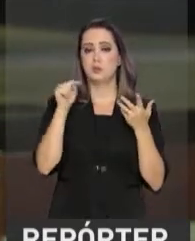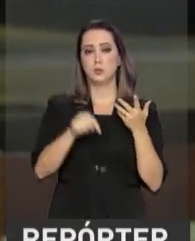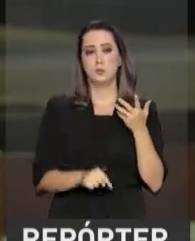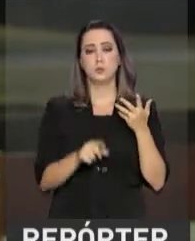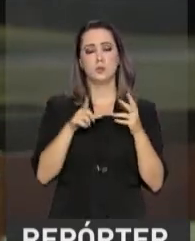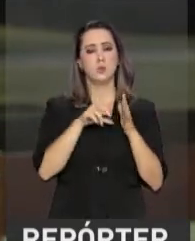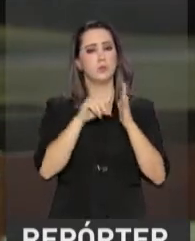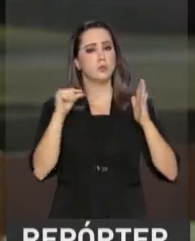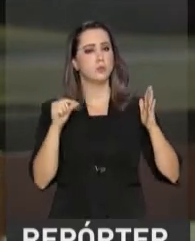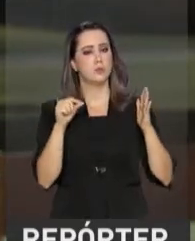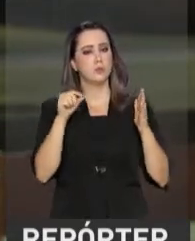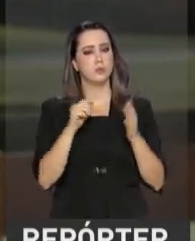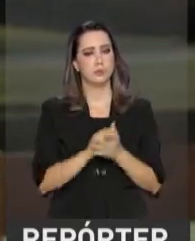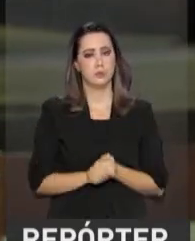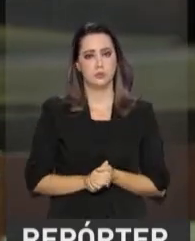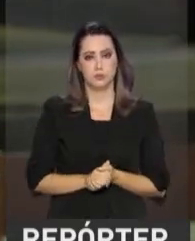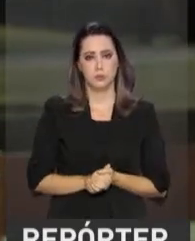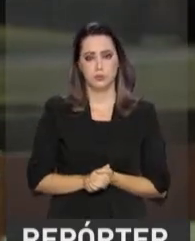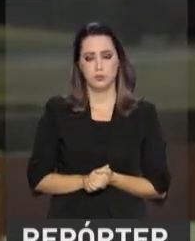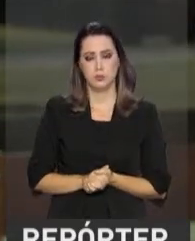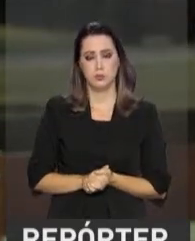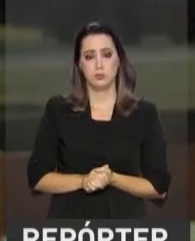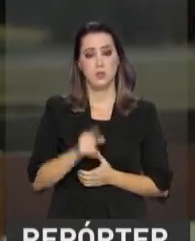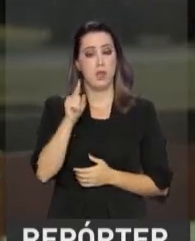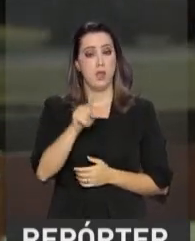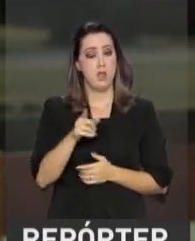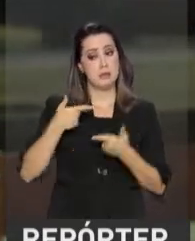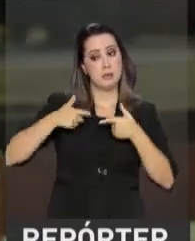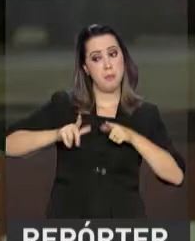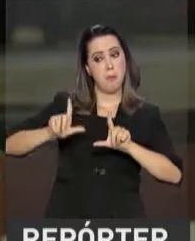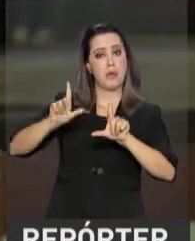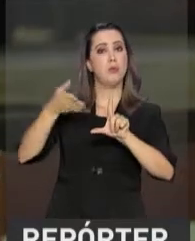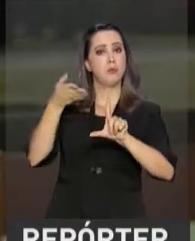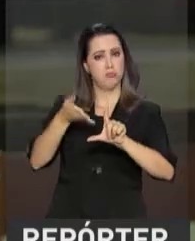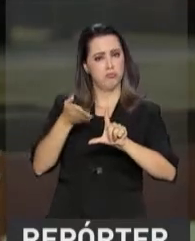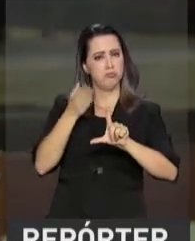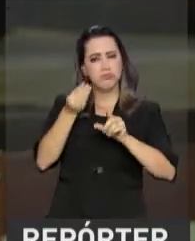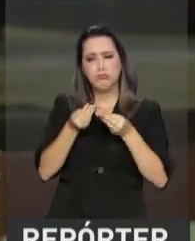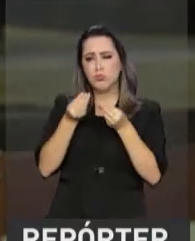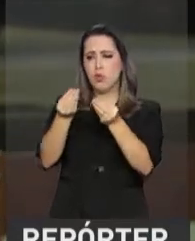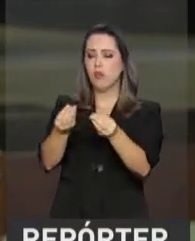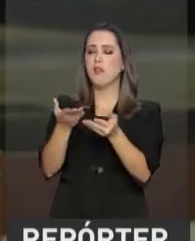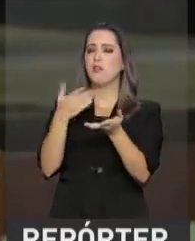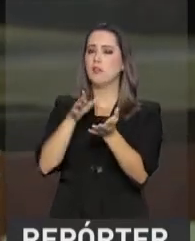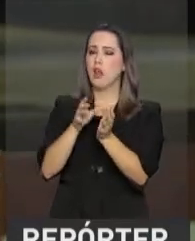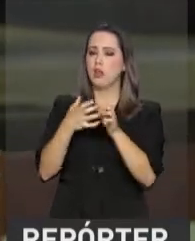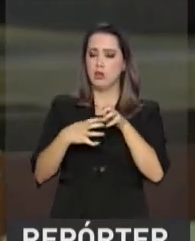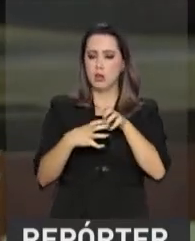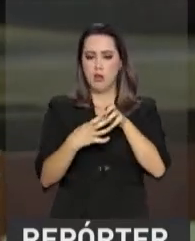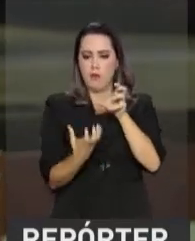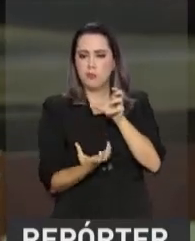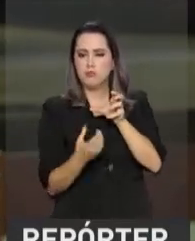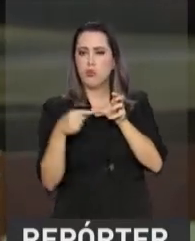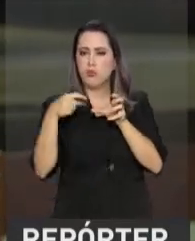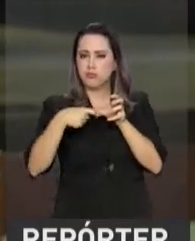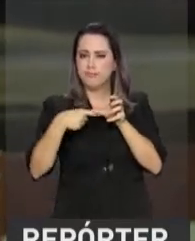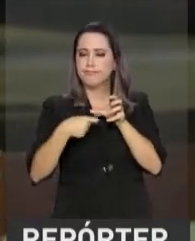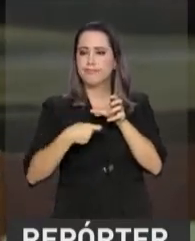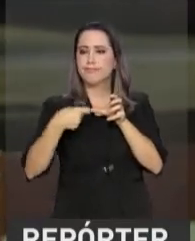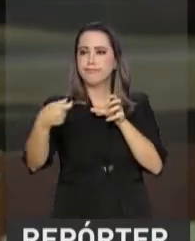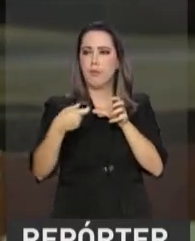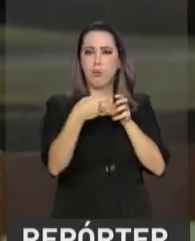aqui no Palácio do Planalto. Essa condecoração, Roberto, ela é dada aí pelo Ministério da Cultura